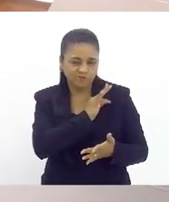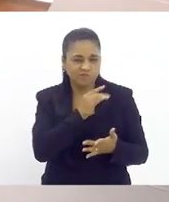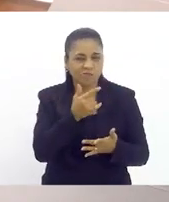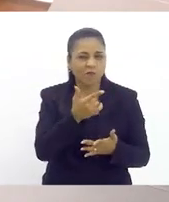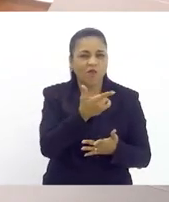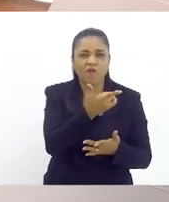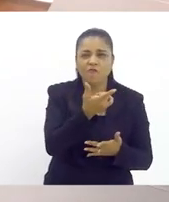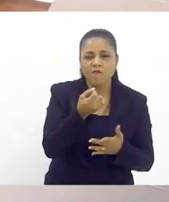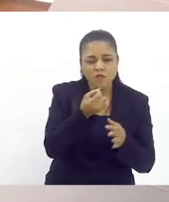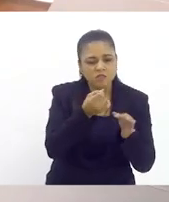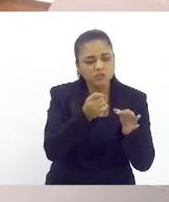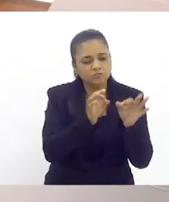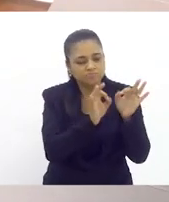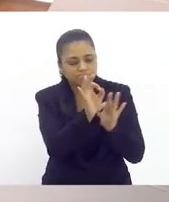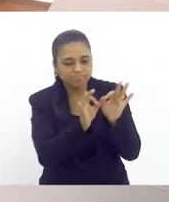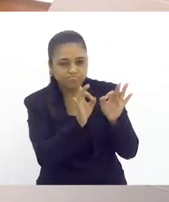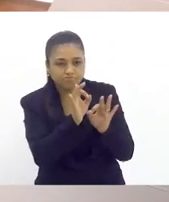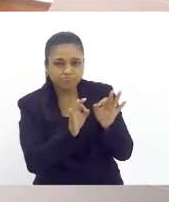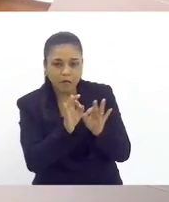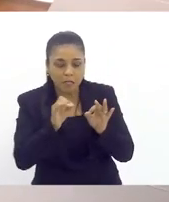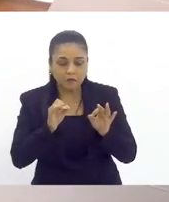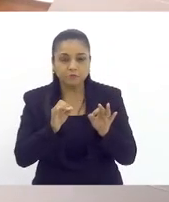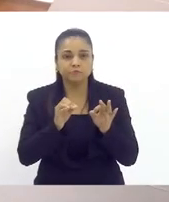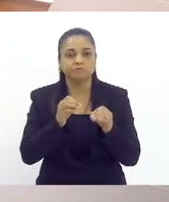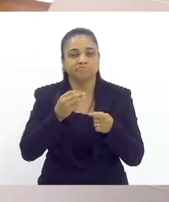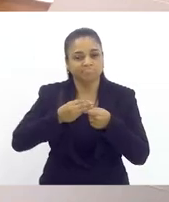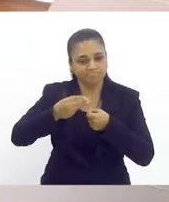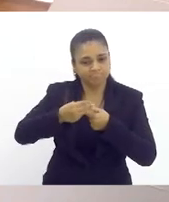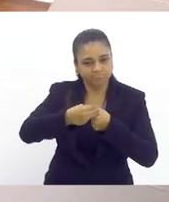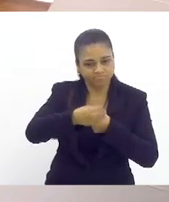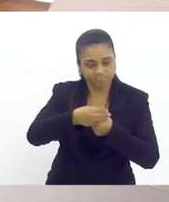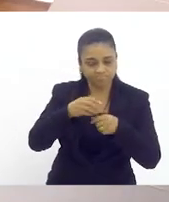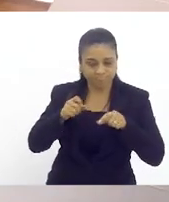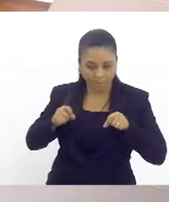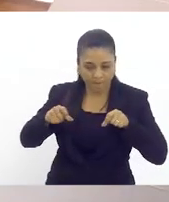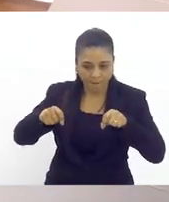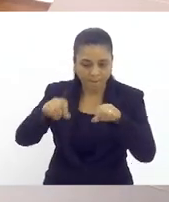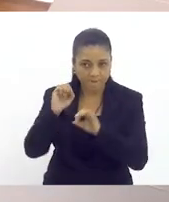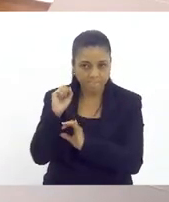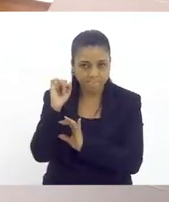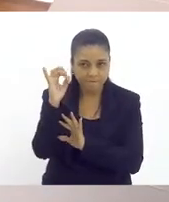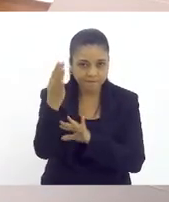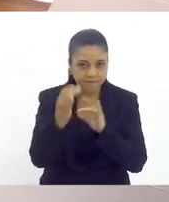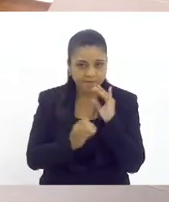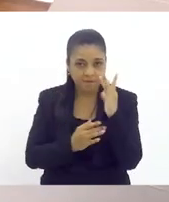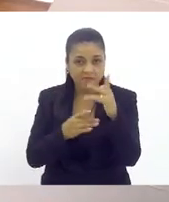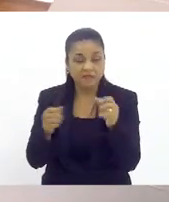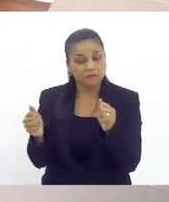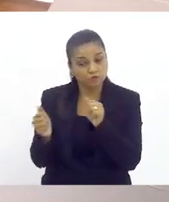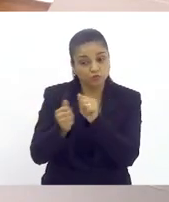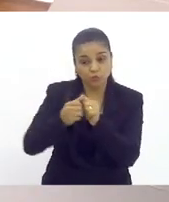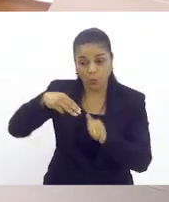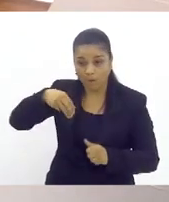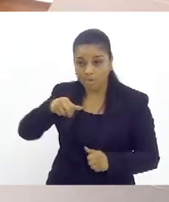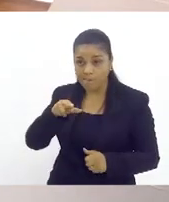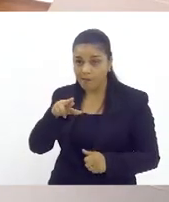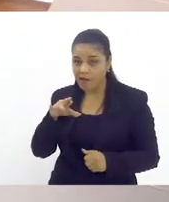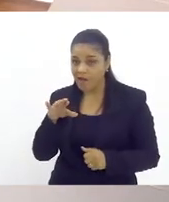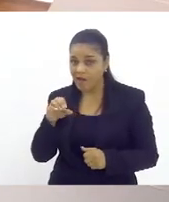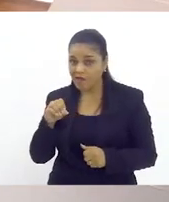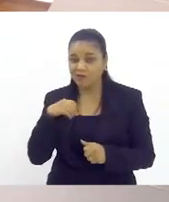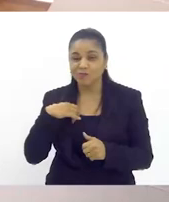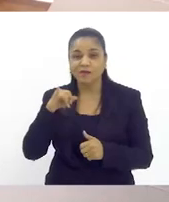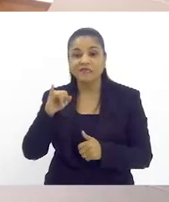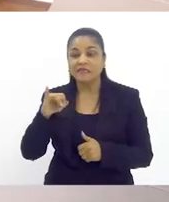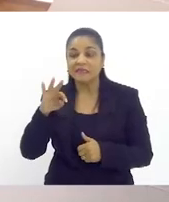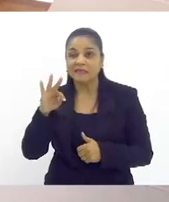planos de reconstituição planos municipais de restauração a gente foi inclusive com Mário Mantovani para onde é que a gente foi para